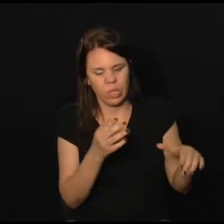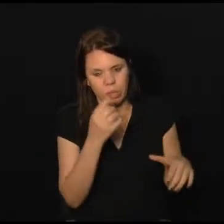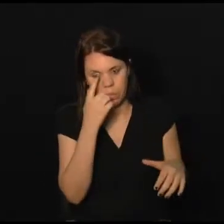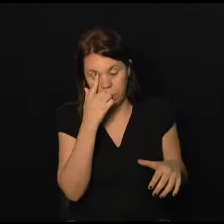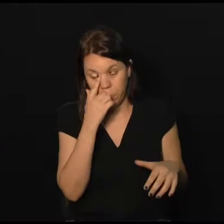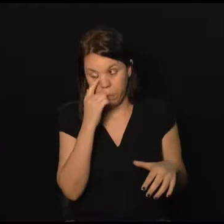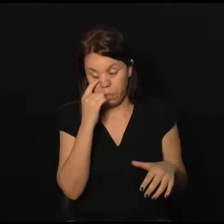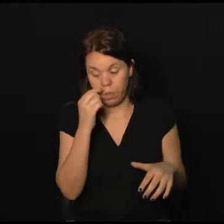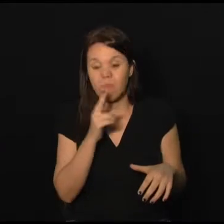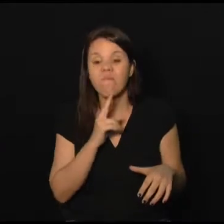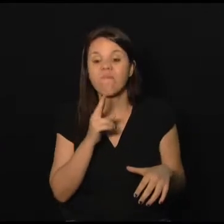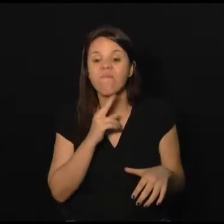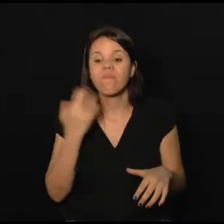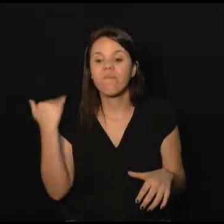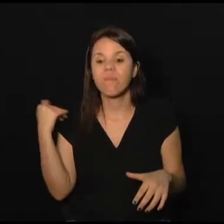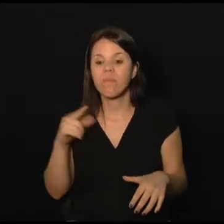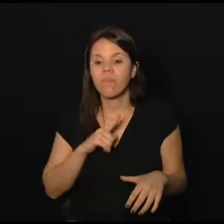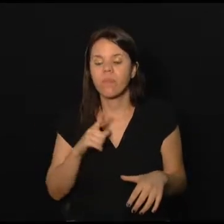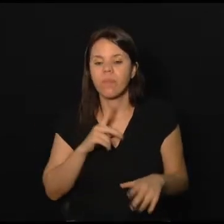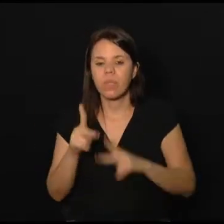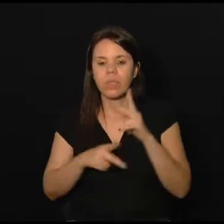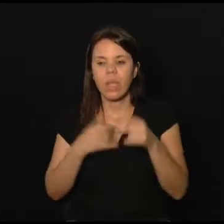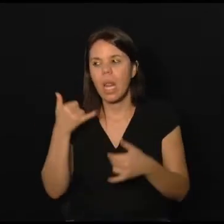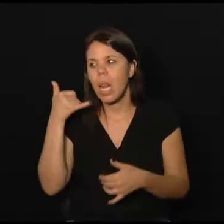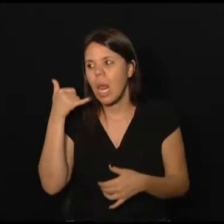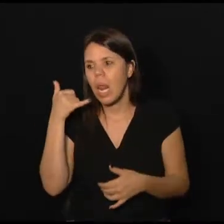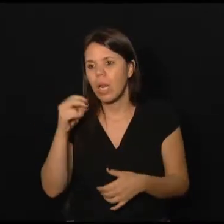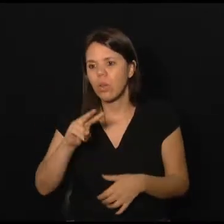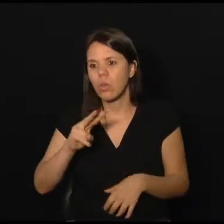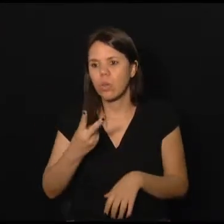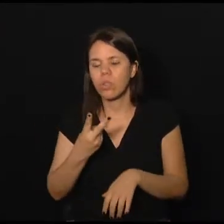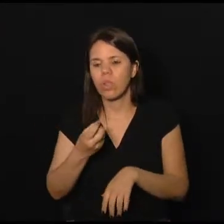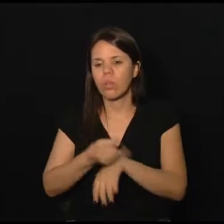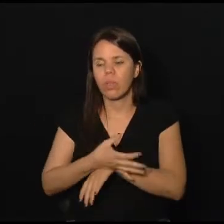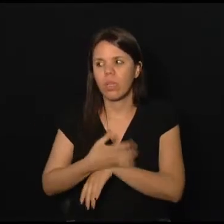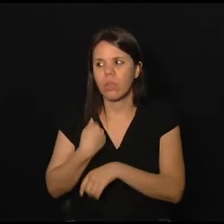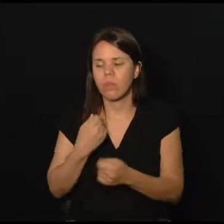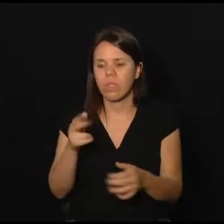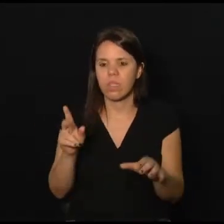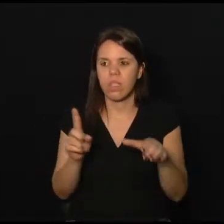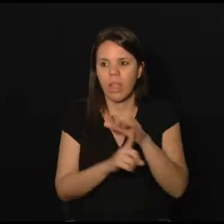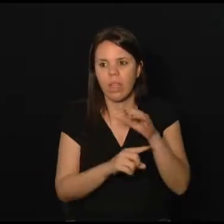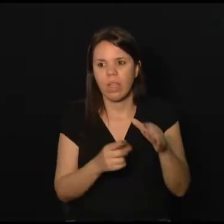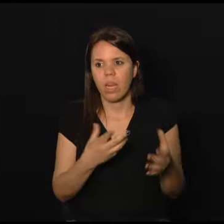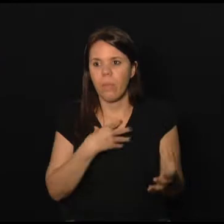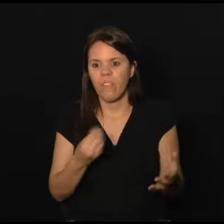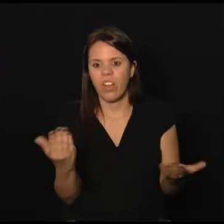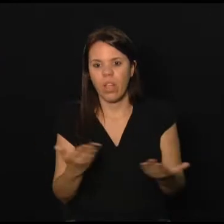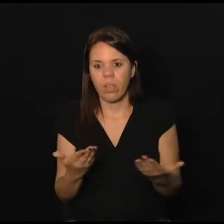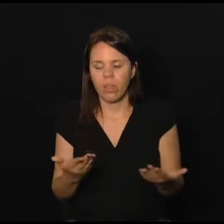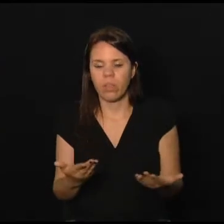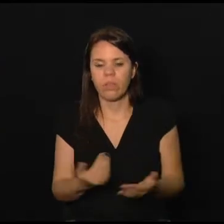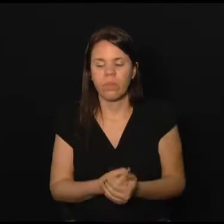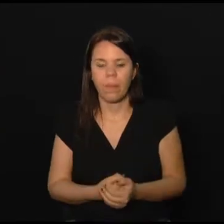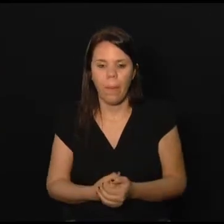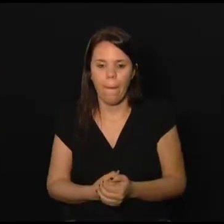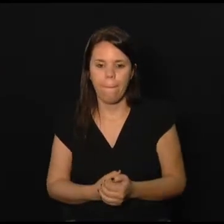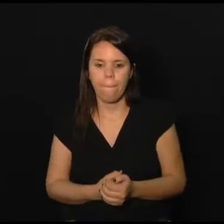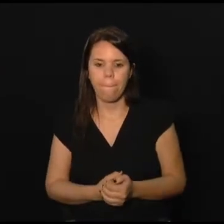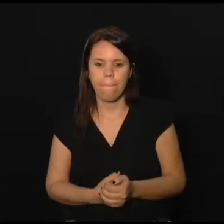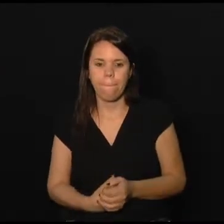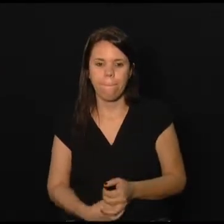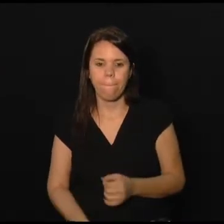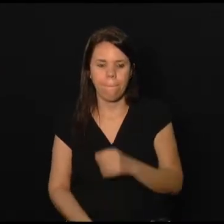Provavelmente o Nelson também teve isso, né? Pessoas ligando 2 horas da manhã, eu preciso internar meu filho agora, né? O slogan, a cidade não fecha, o vereador